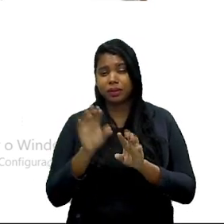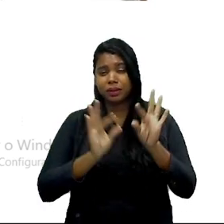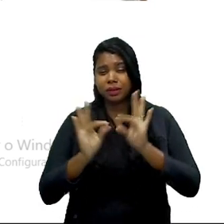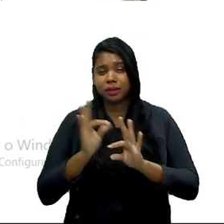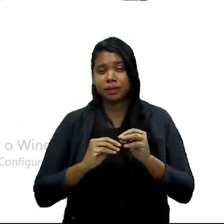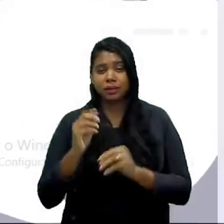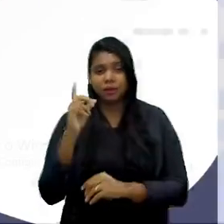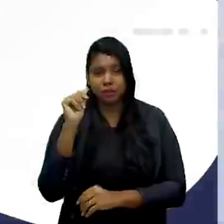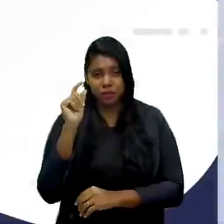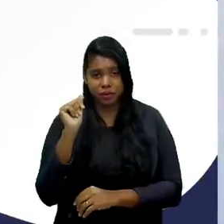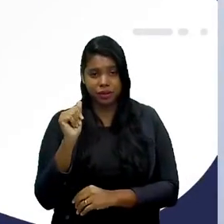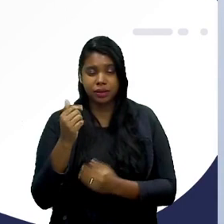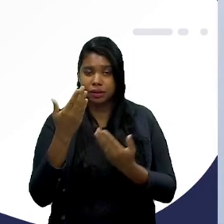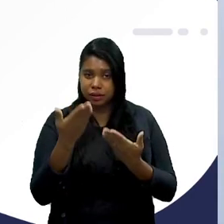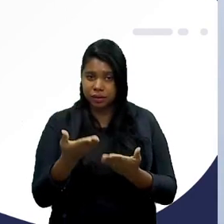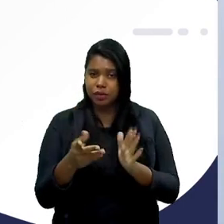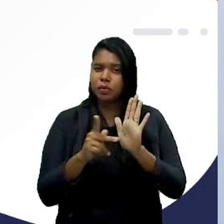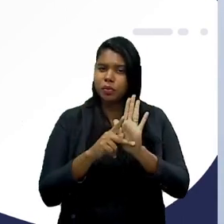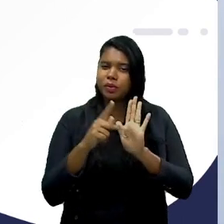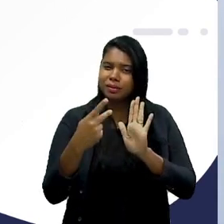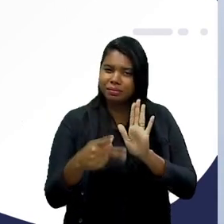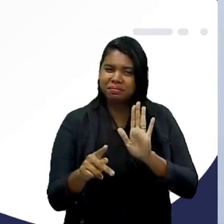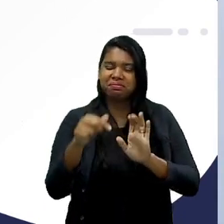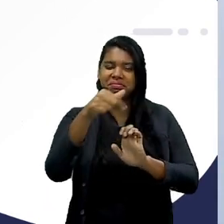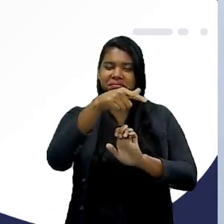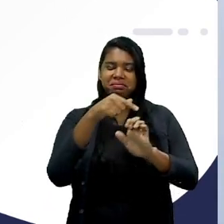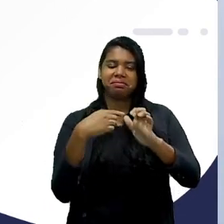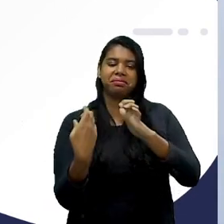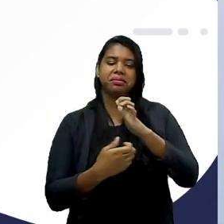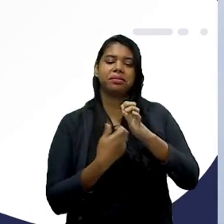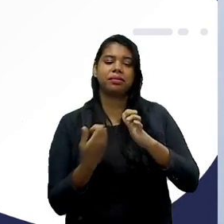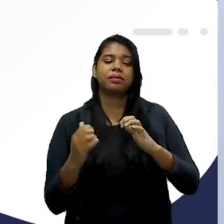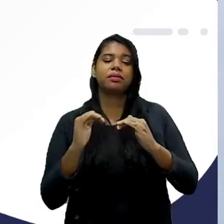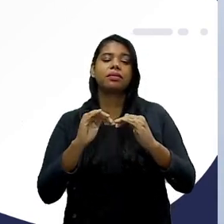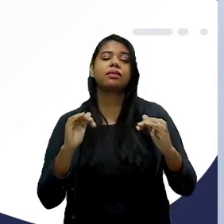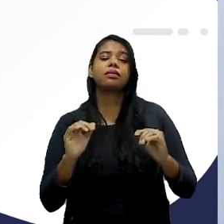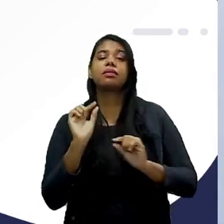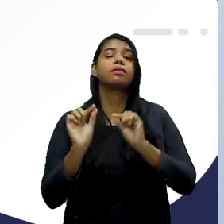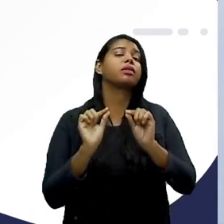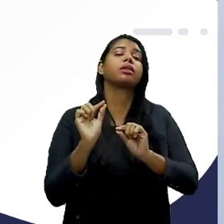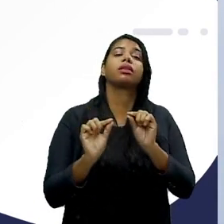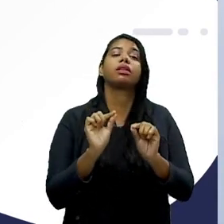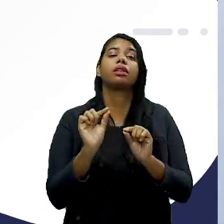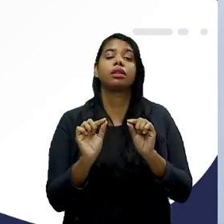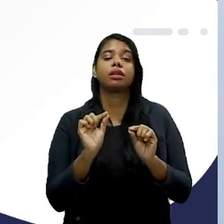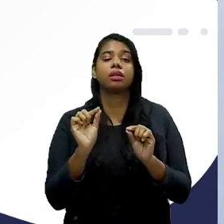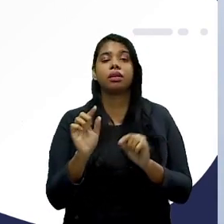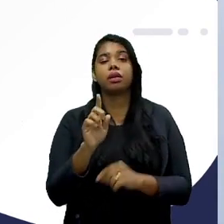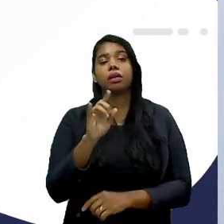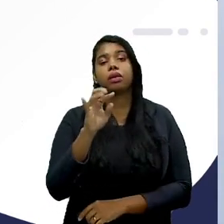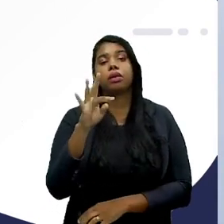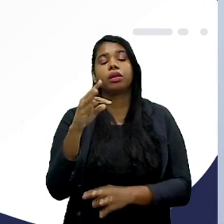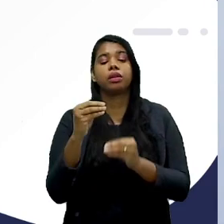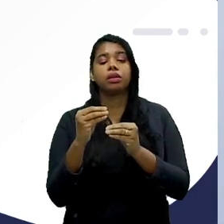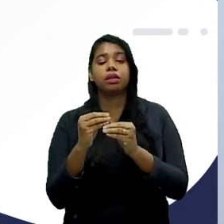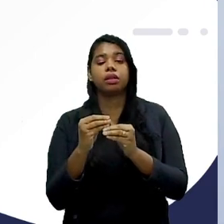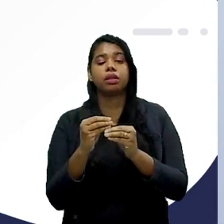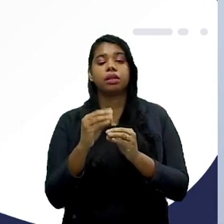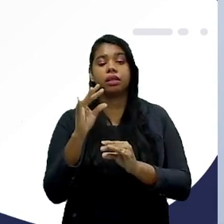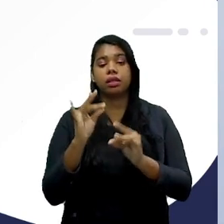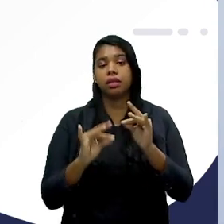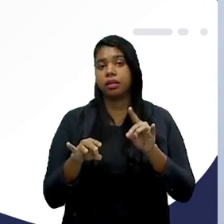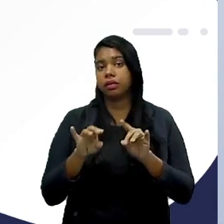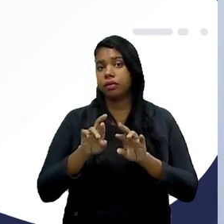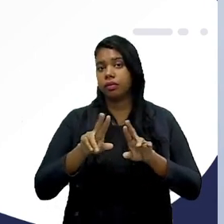organização financeira da sua empresa, ele precisa separar o que é custo direto, o que é custo indireto, o que é custo fixo e o que é